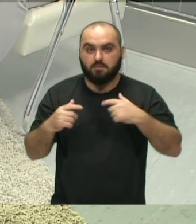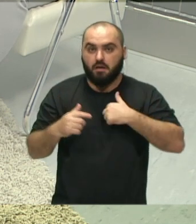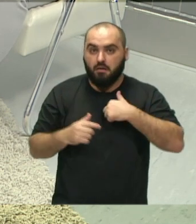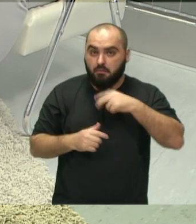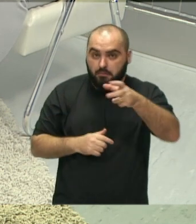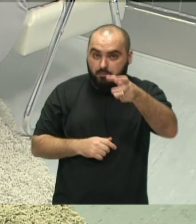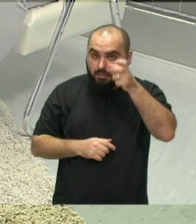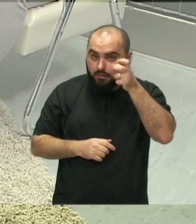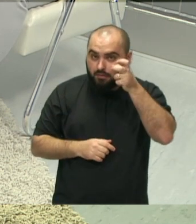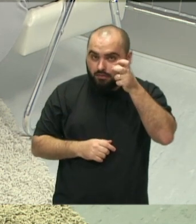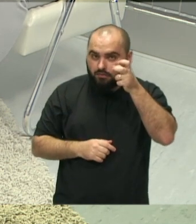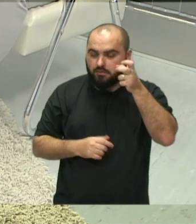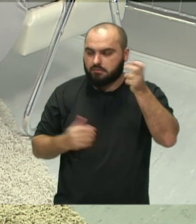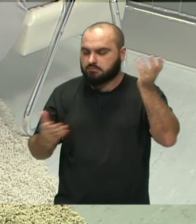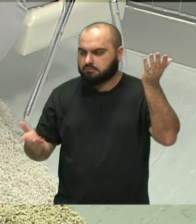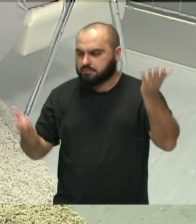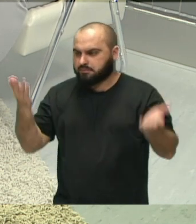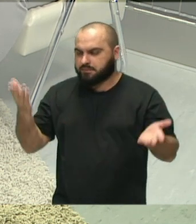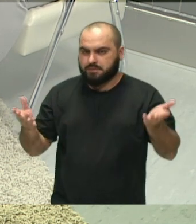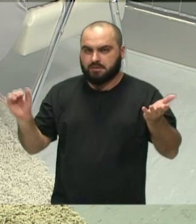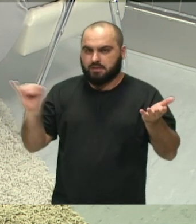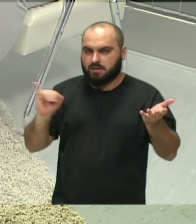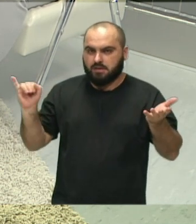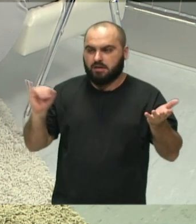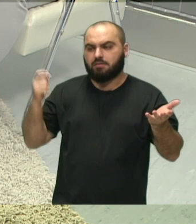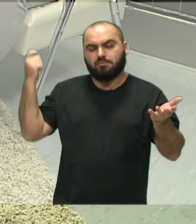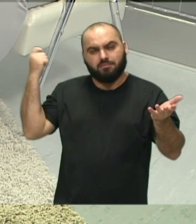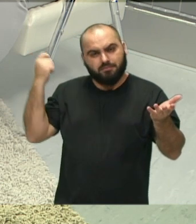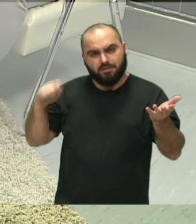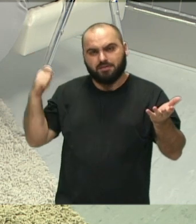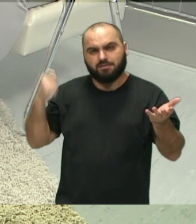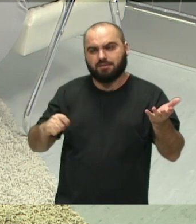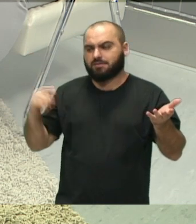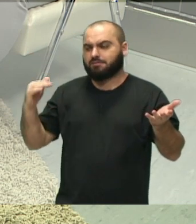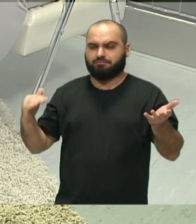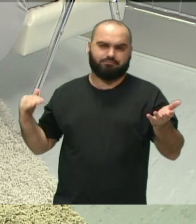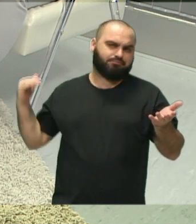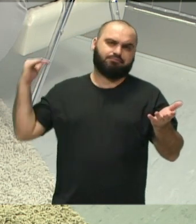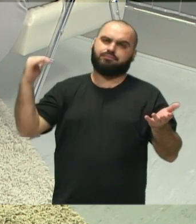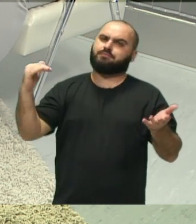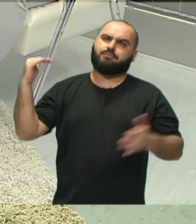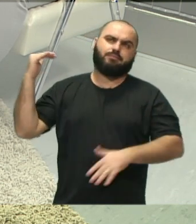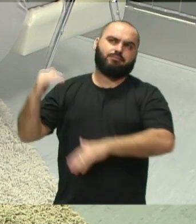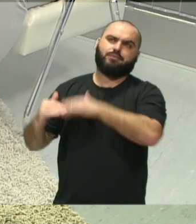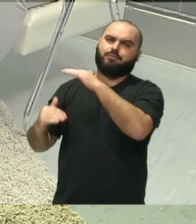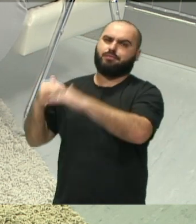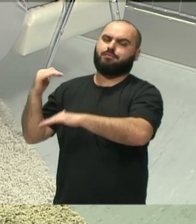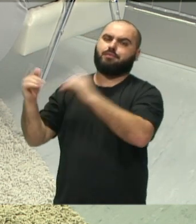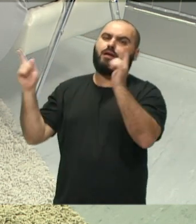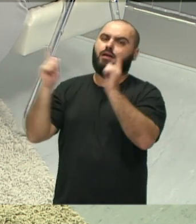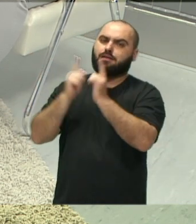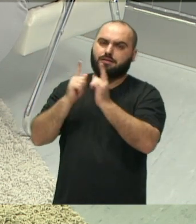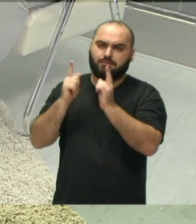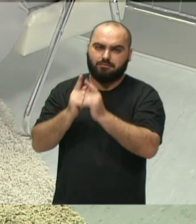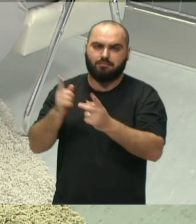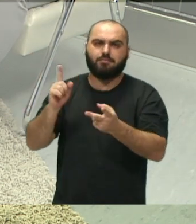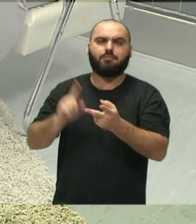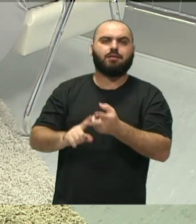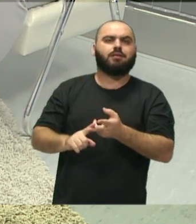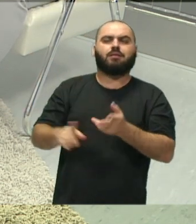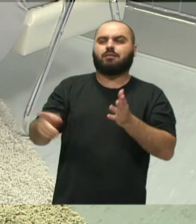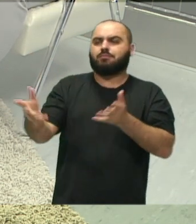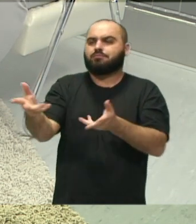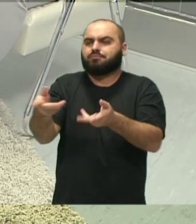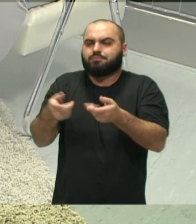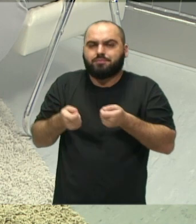percebo que, em comparação com Itajaí, nós precisamos ainda avançar demais no atendimento, no acolhimento,